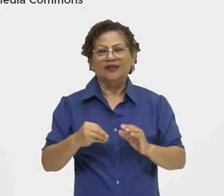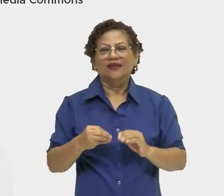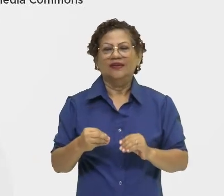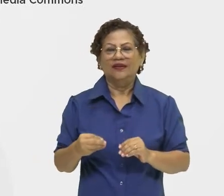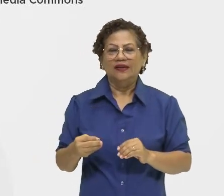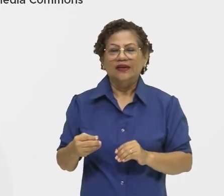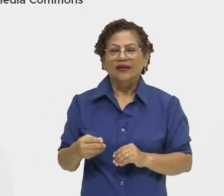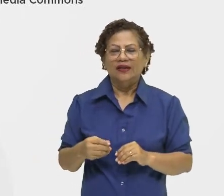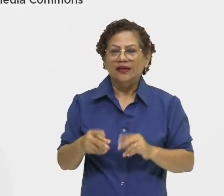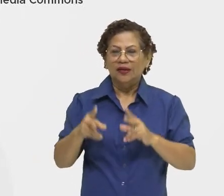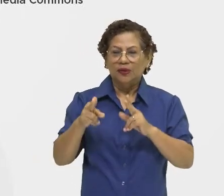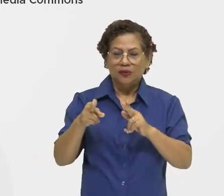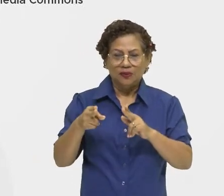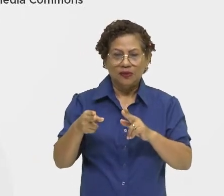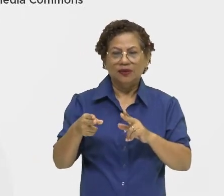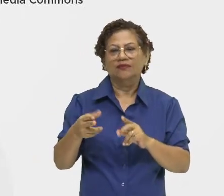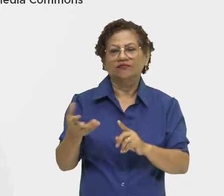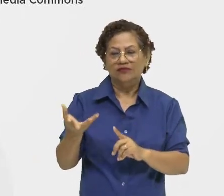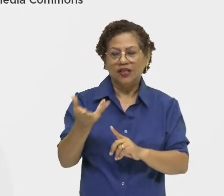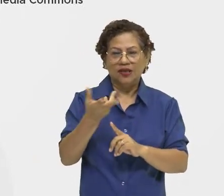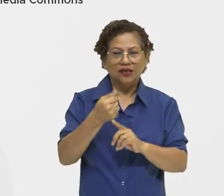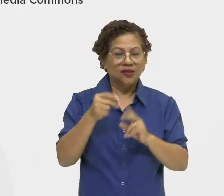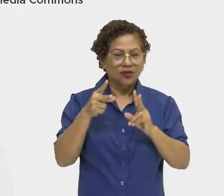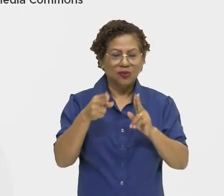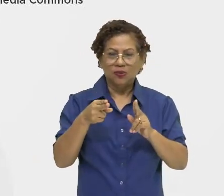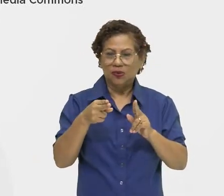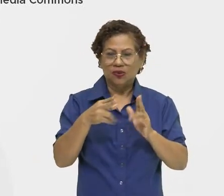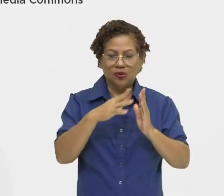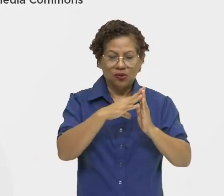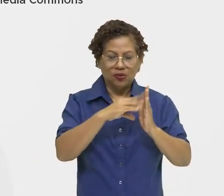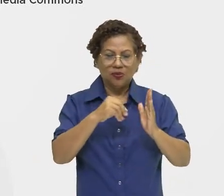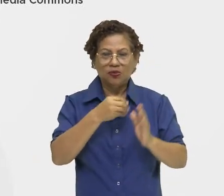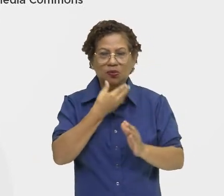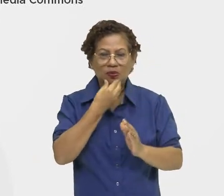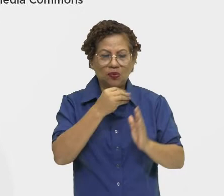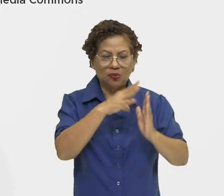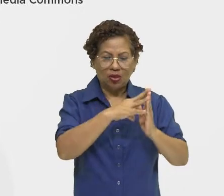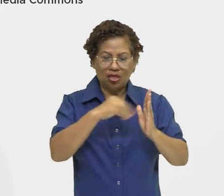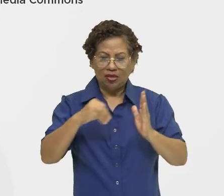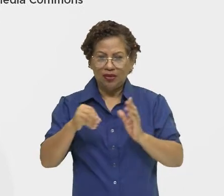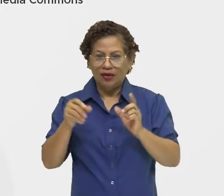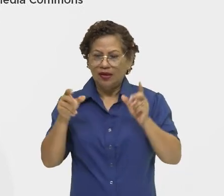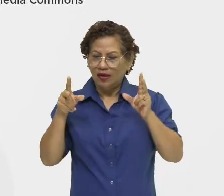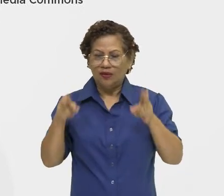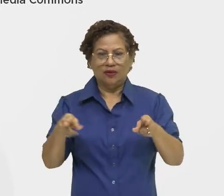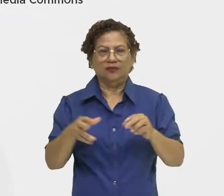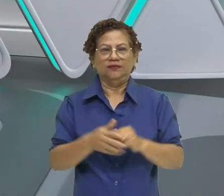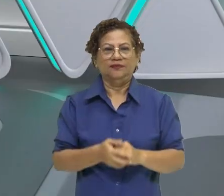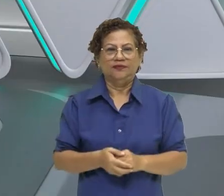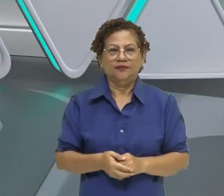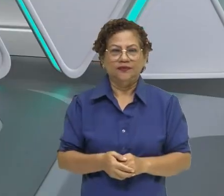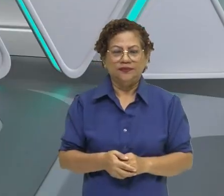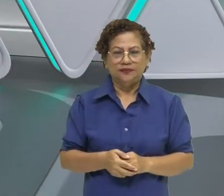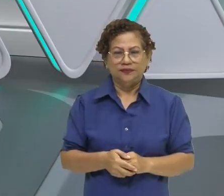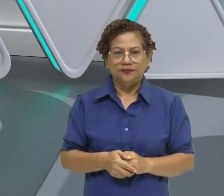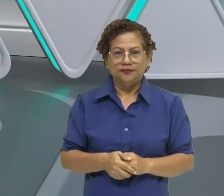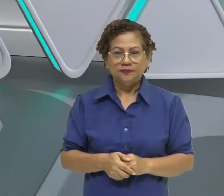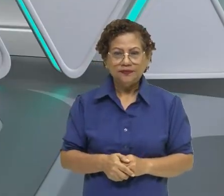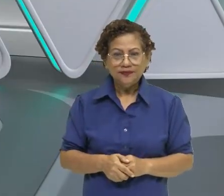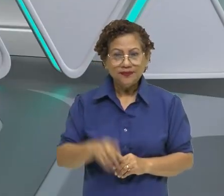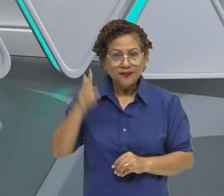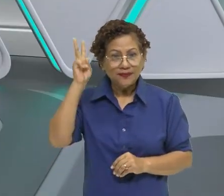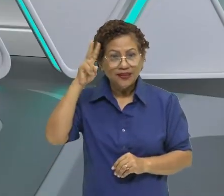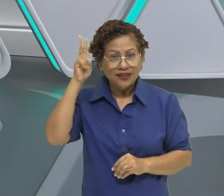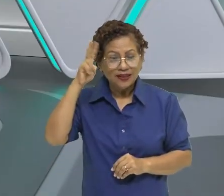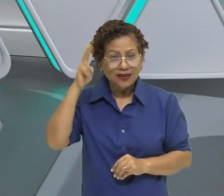Lá no Egito, a gente viu que eles tinham uma preocupação com a religião. Aqui na Grécia, olha o que eu falei para vocês